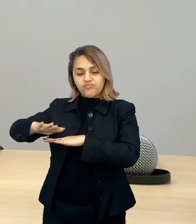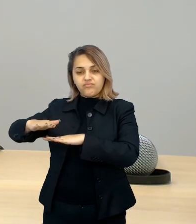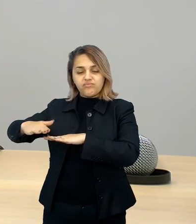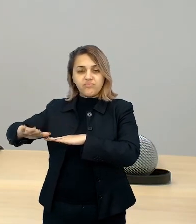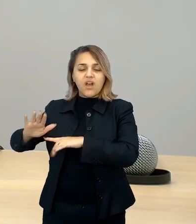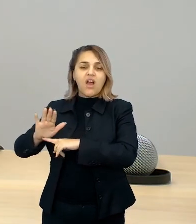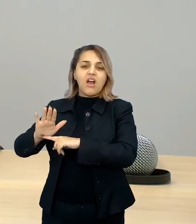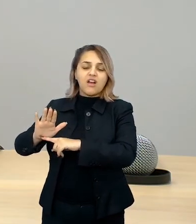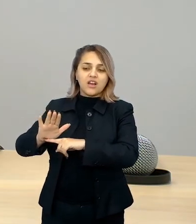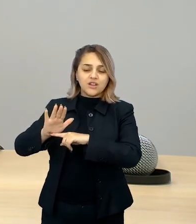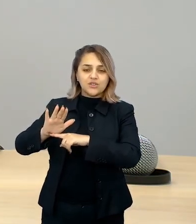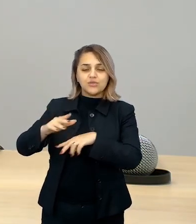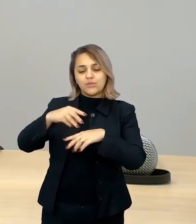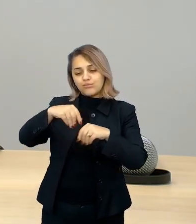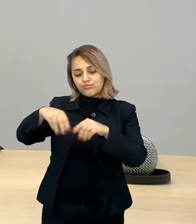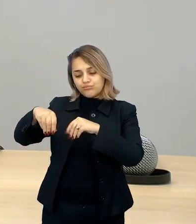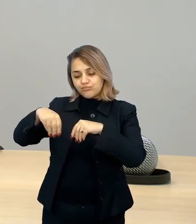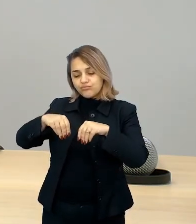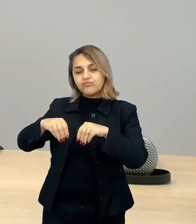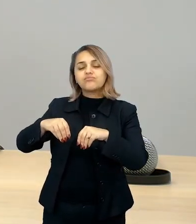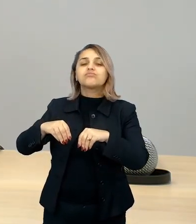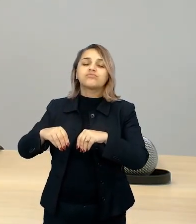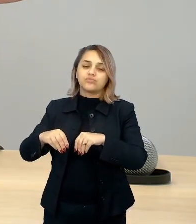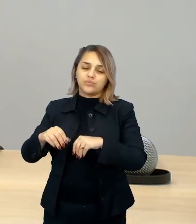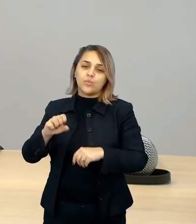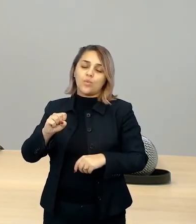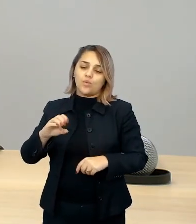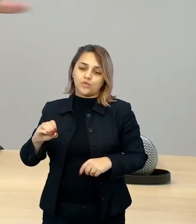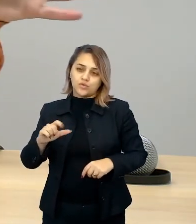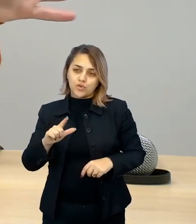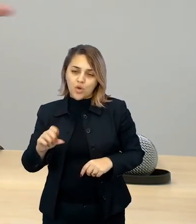o solo, tá? Se você plantou outra